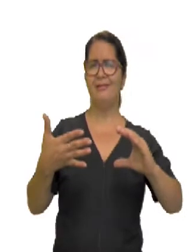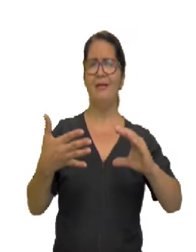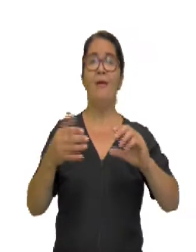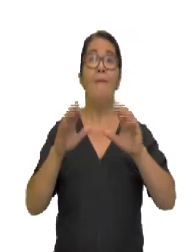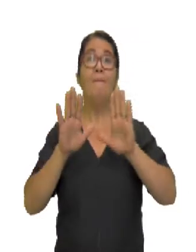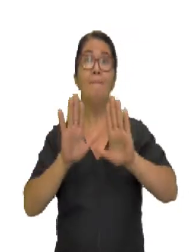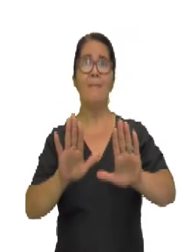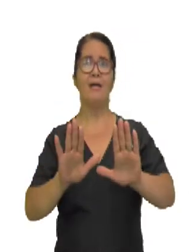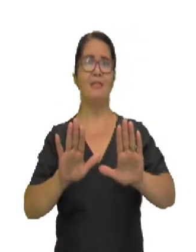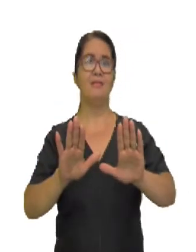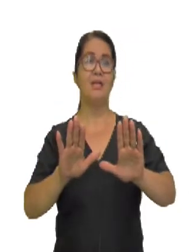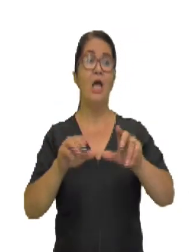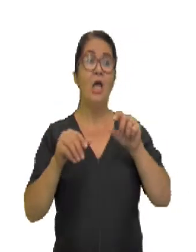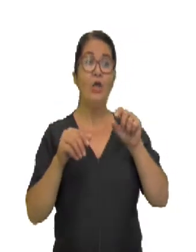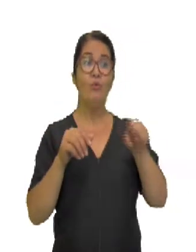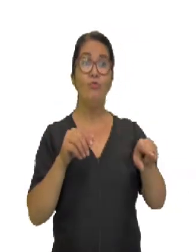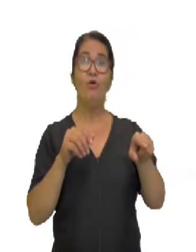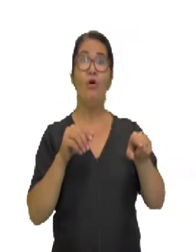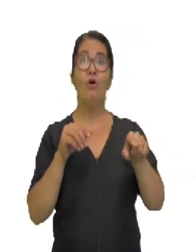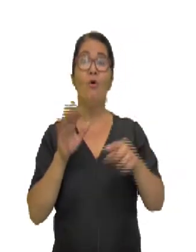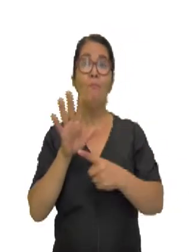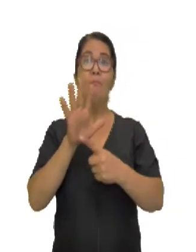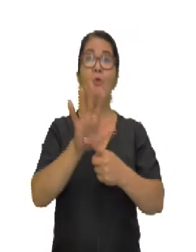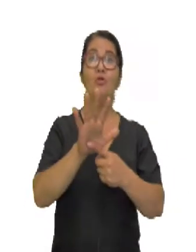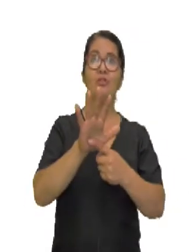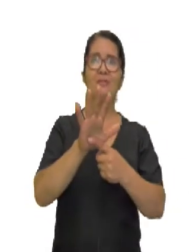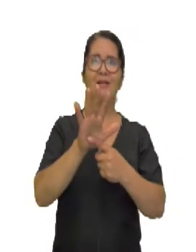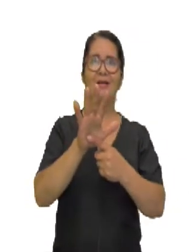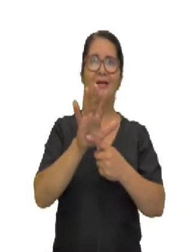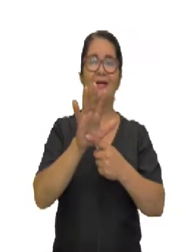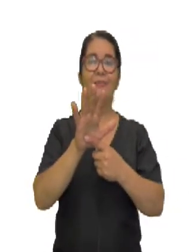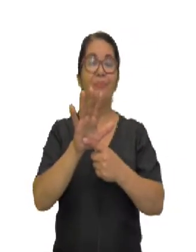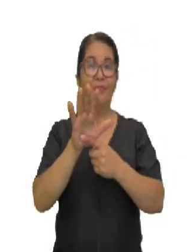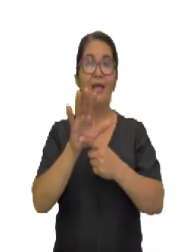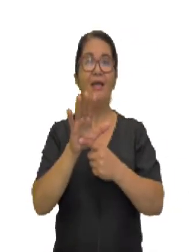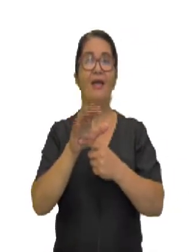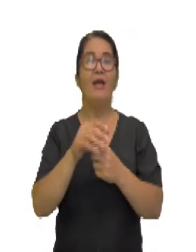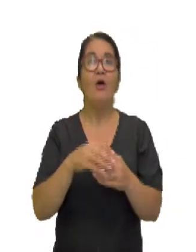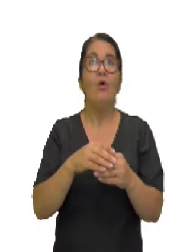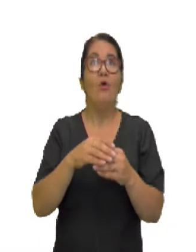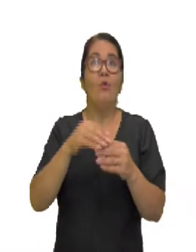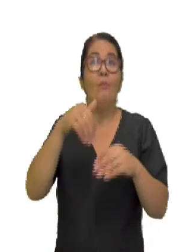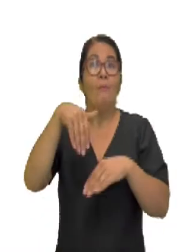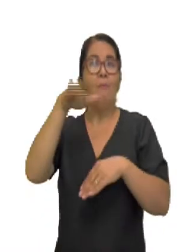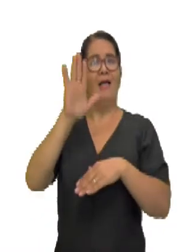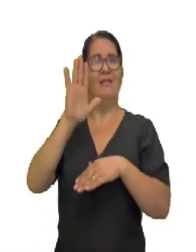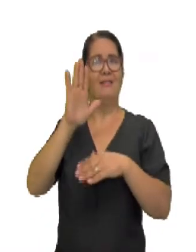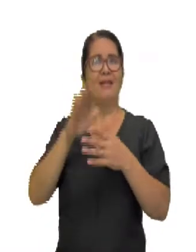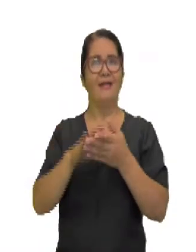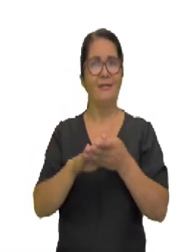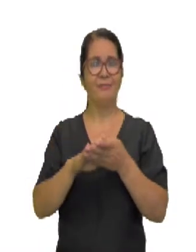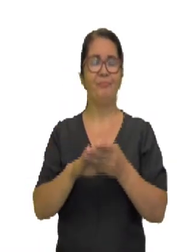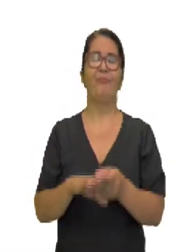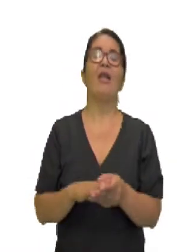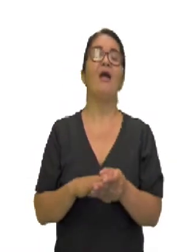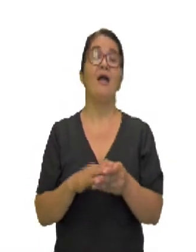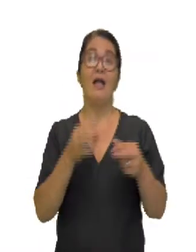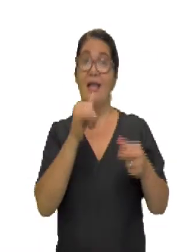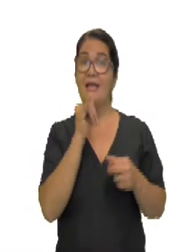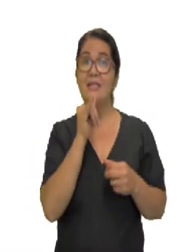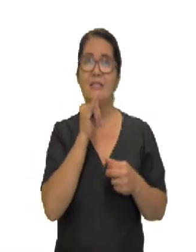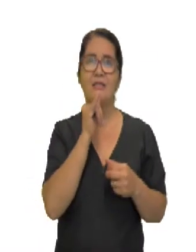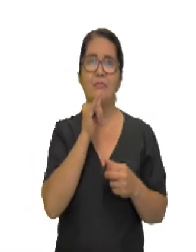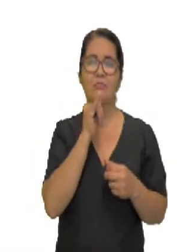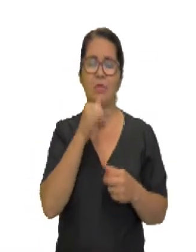o exemplo, eu sou a mais exigente da minha turma. Turma é um grupo e o